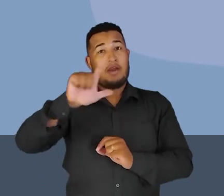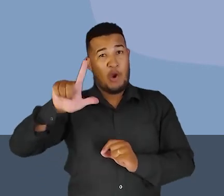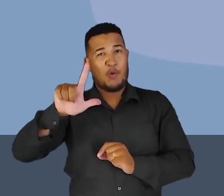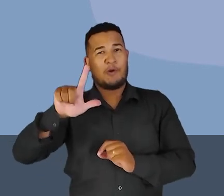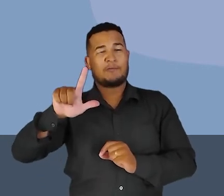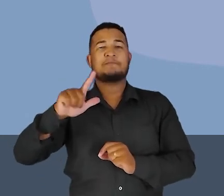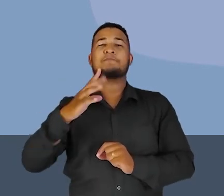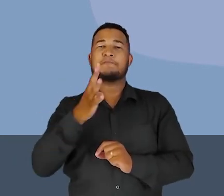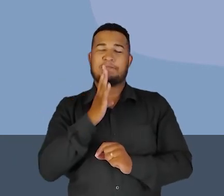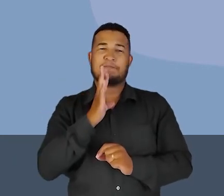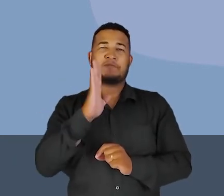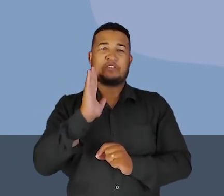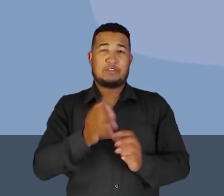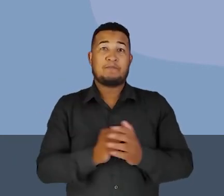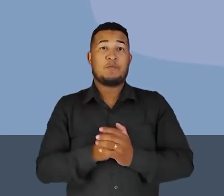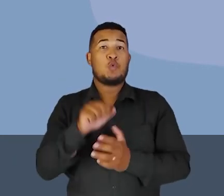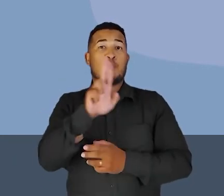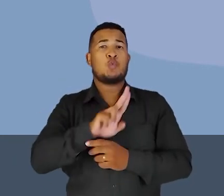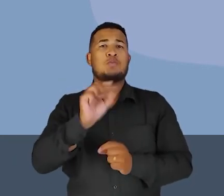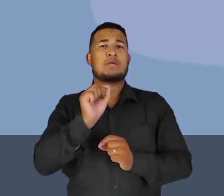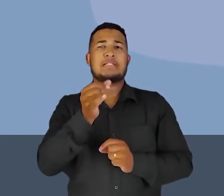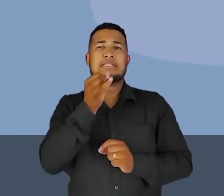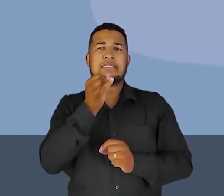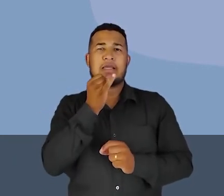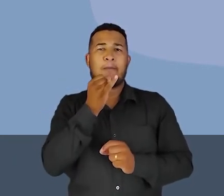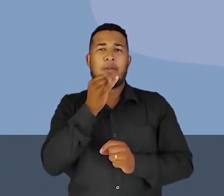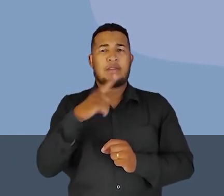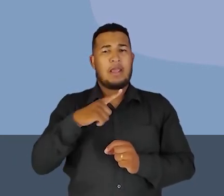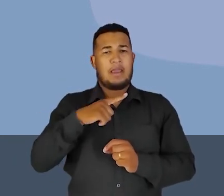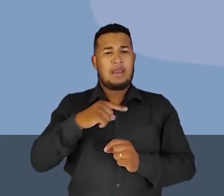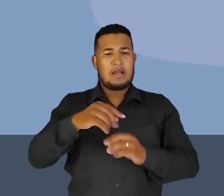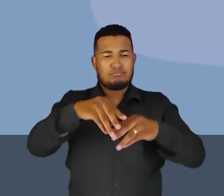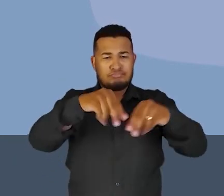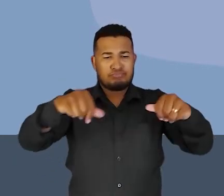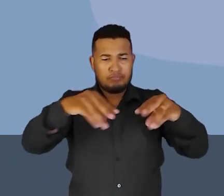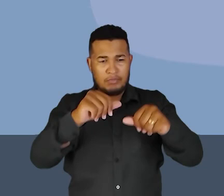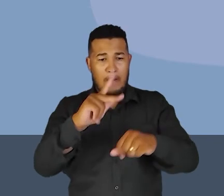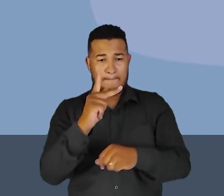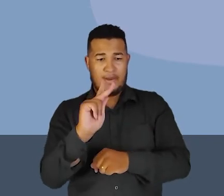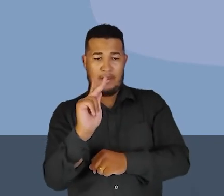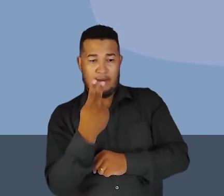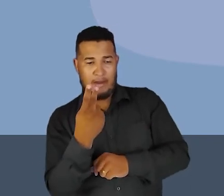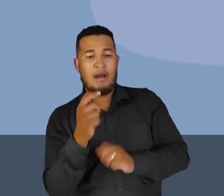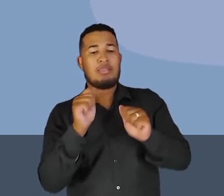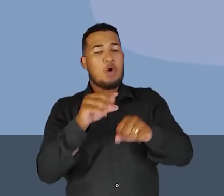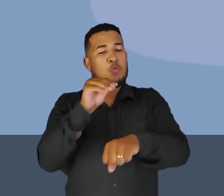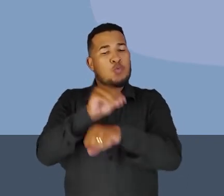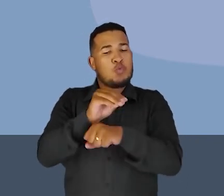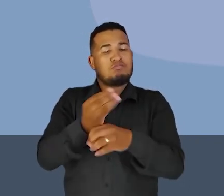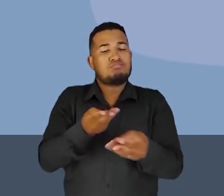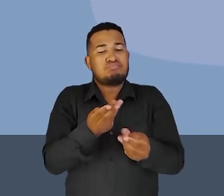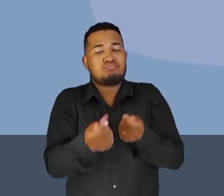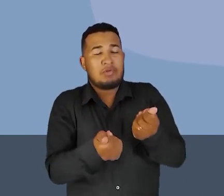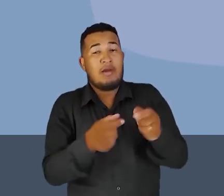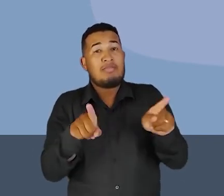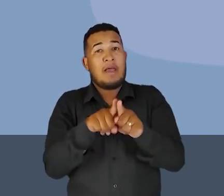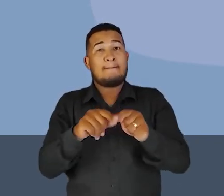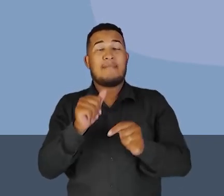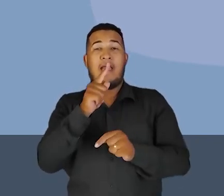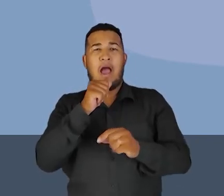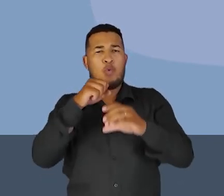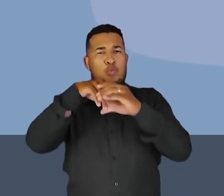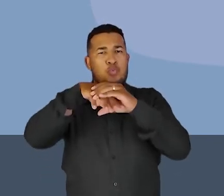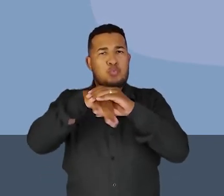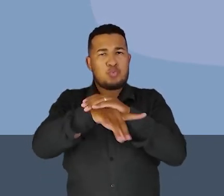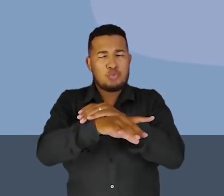cal viva. Ele é usado como corretor de pH de solo e no tratamento de água e de esgoto e na fabricação